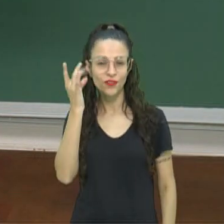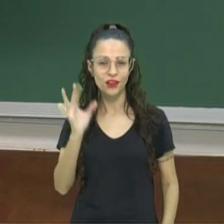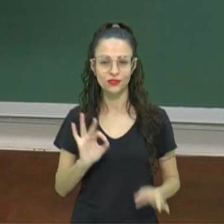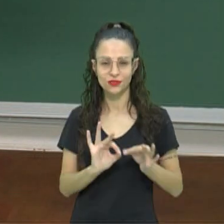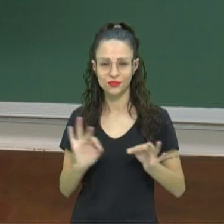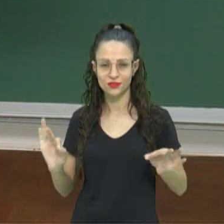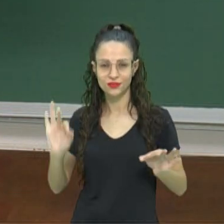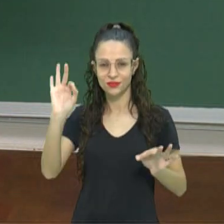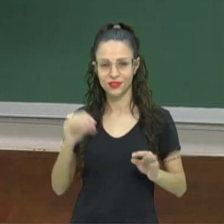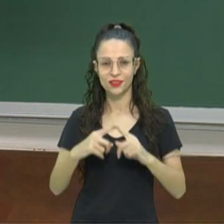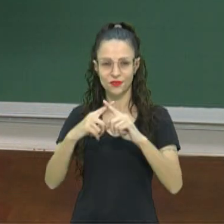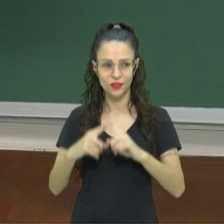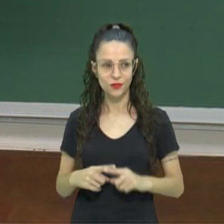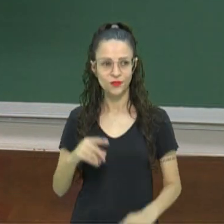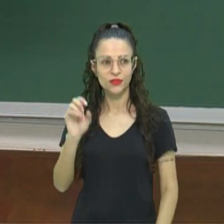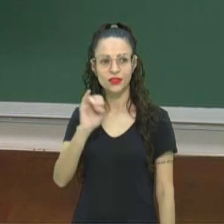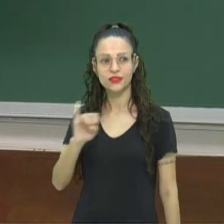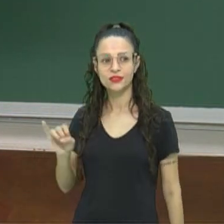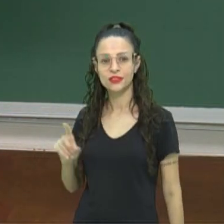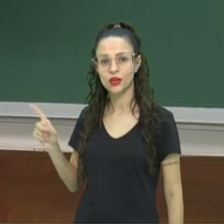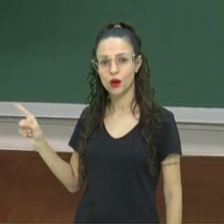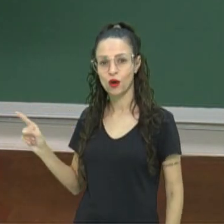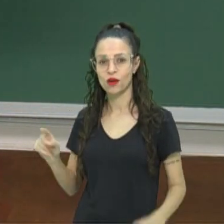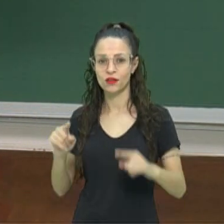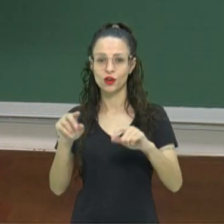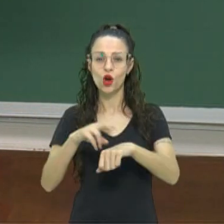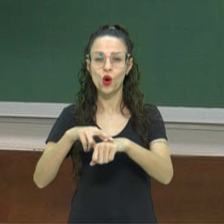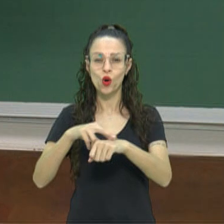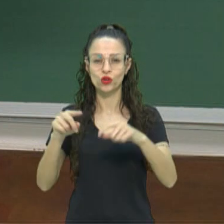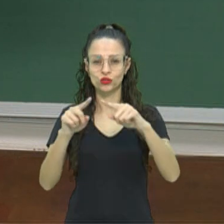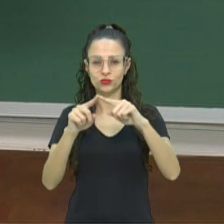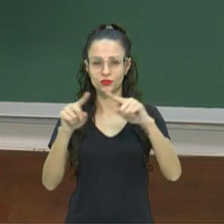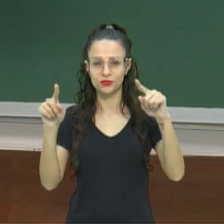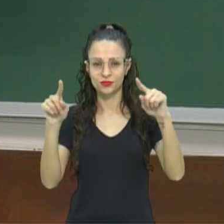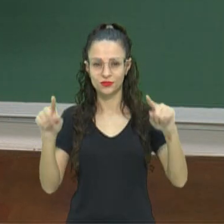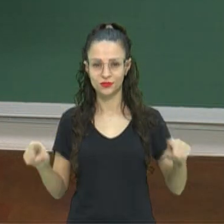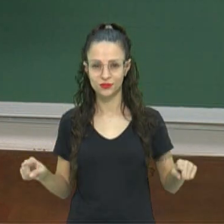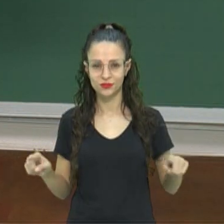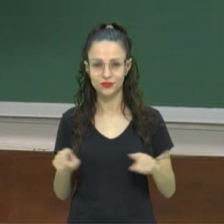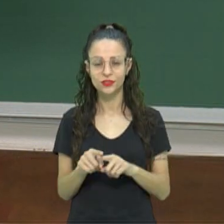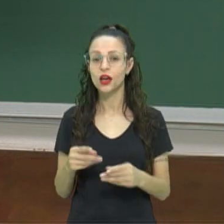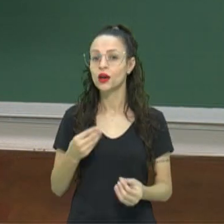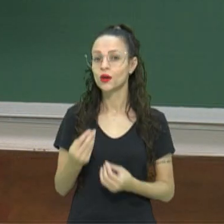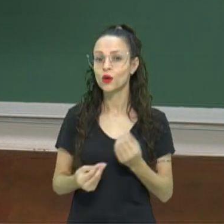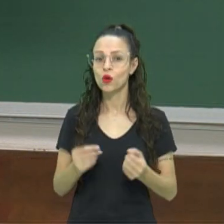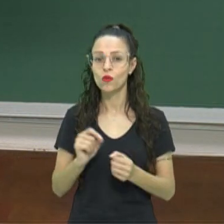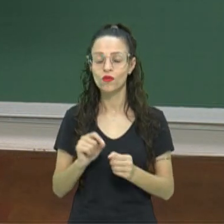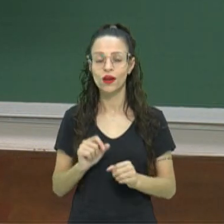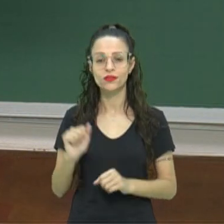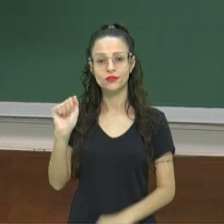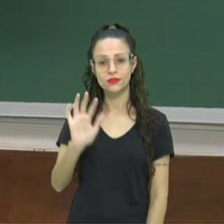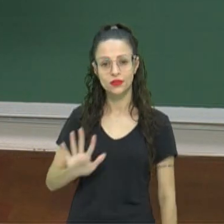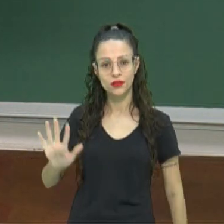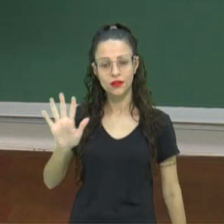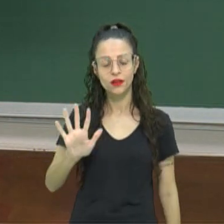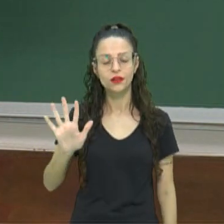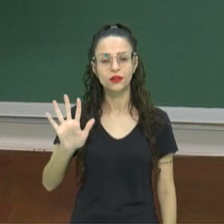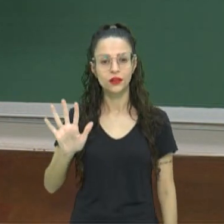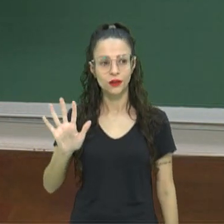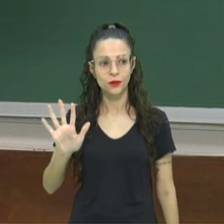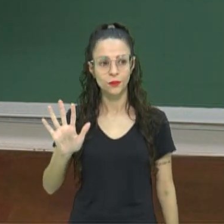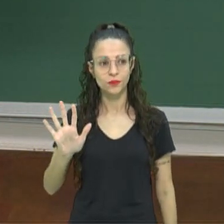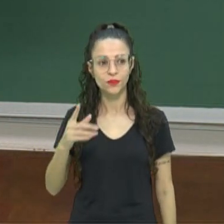for o trapézio é essa figurinha aqui, essa roxa aqui, última. Então, como é que você determina a área dela? A